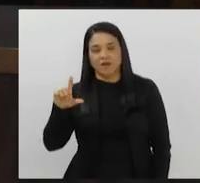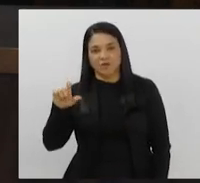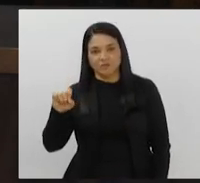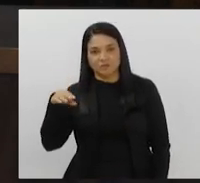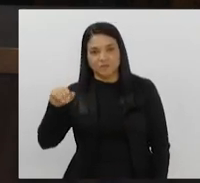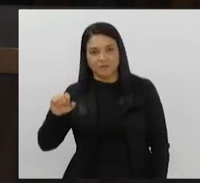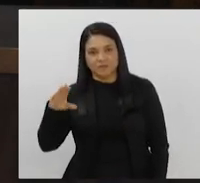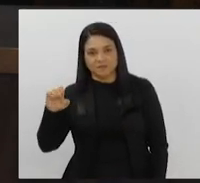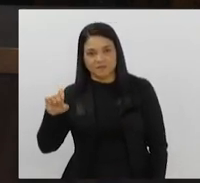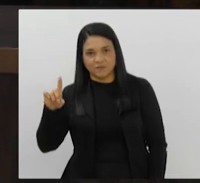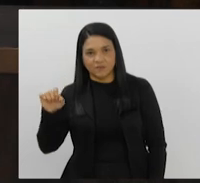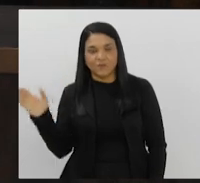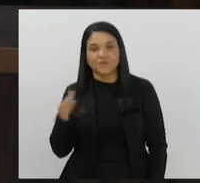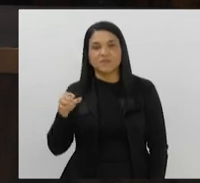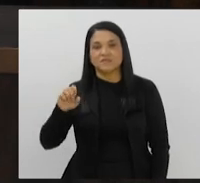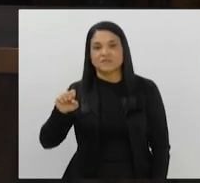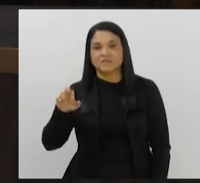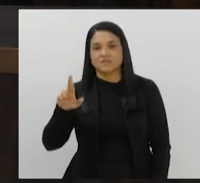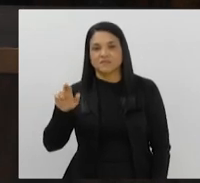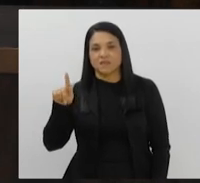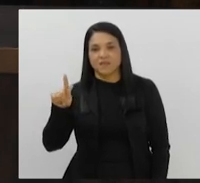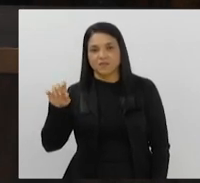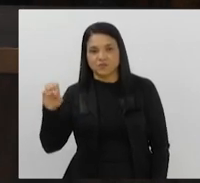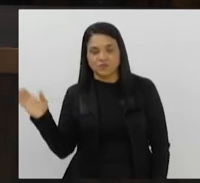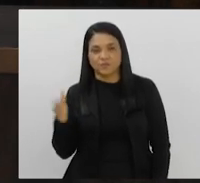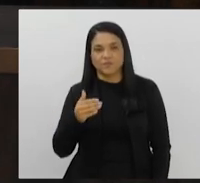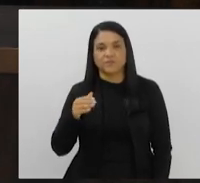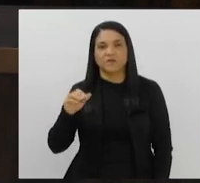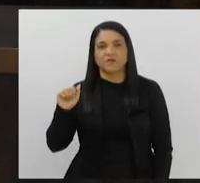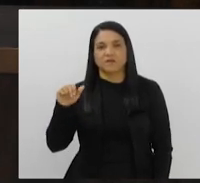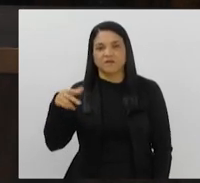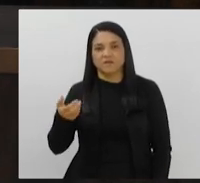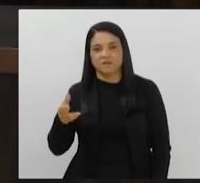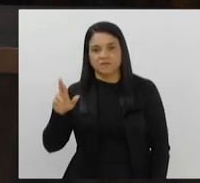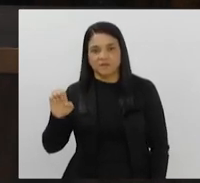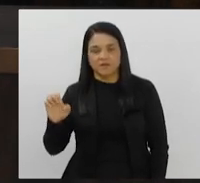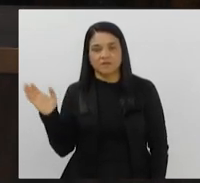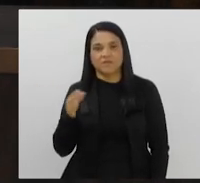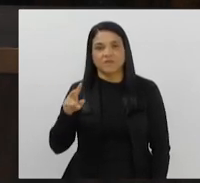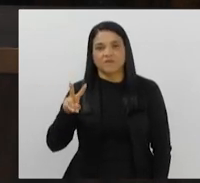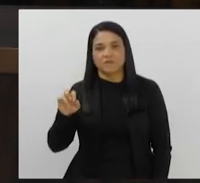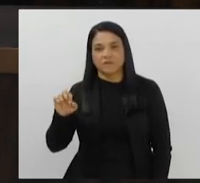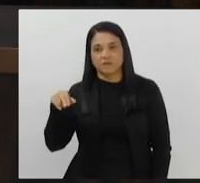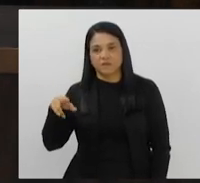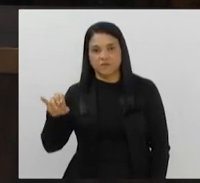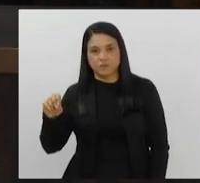doutor Serginho, Renata Miranda, André Cileno, Vinícius Gozulino, Bruno,